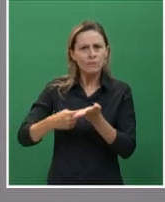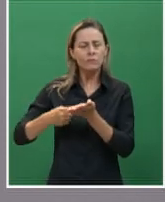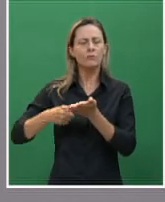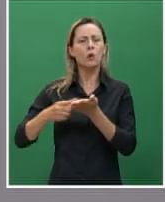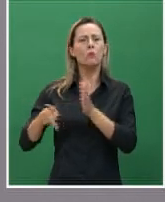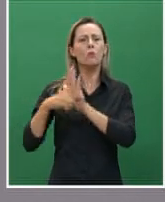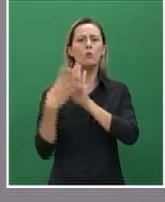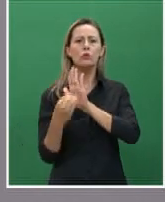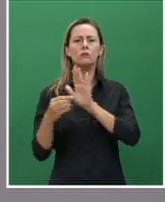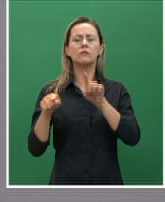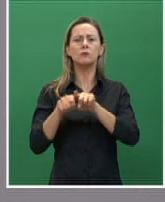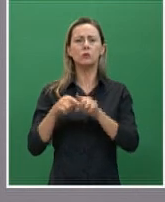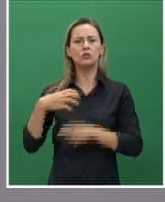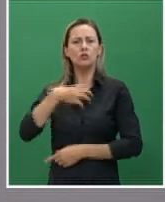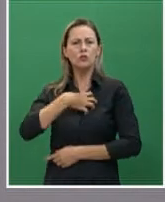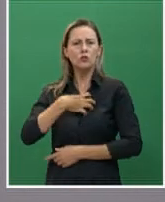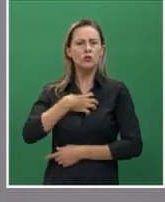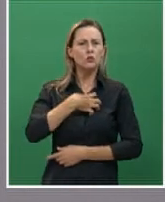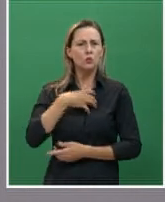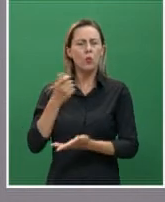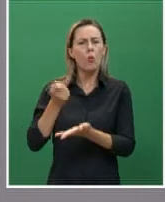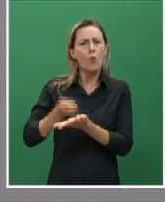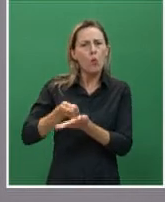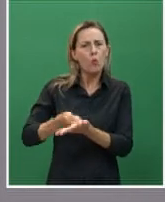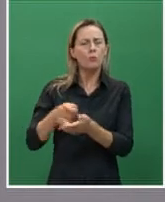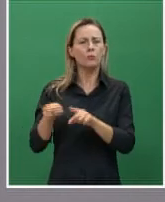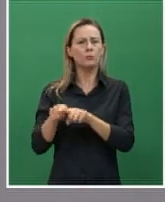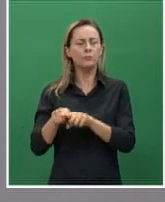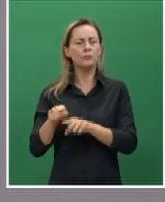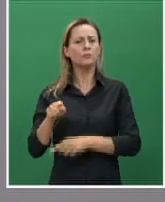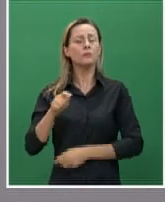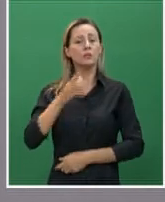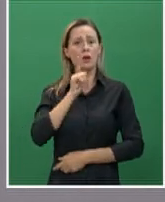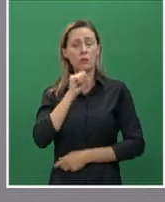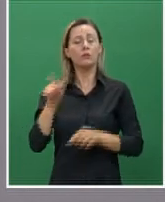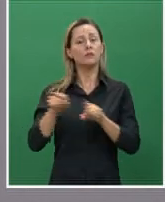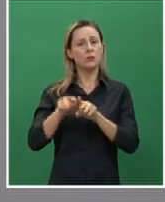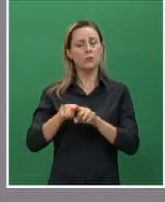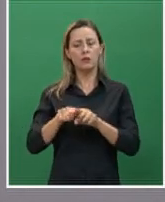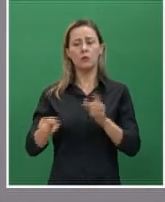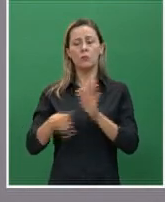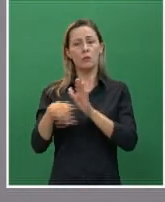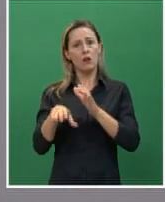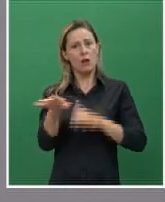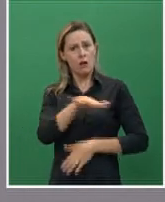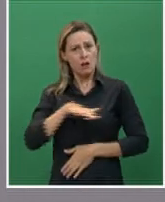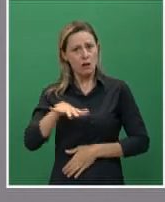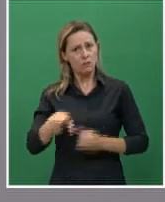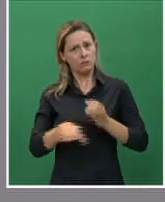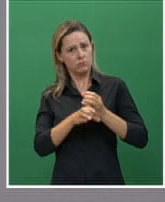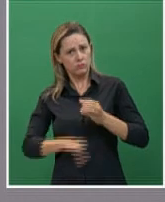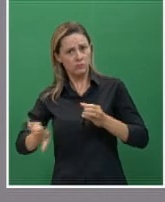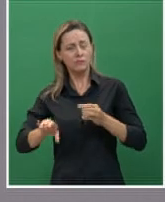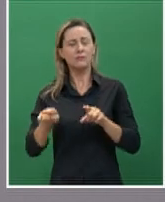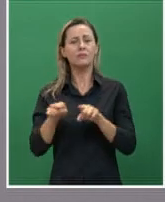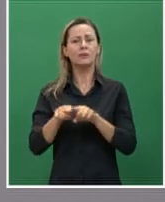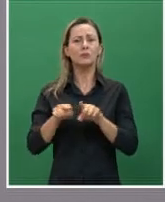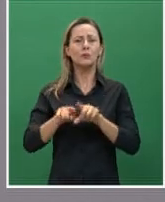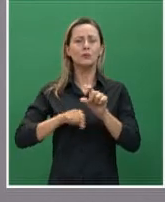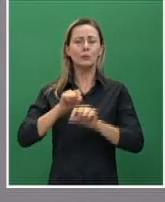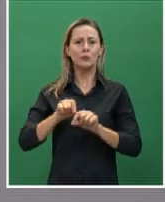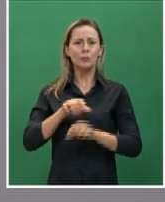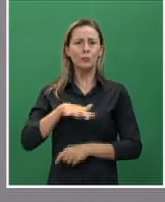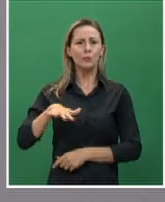contrato Inclusive a forma é da cobrança tanto com relação a conta de água quanto relação à questão na conta esgotos quanto Inclusive a questão